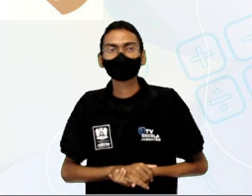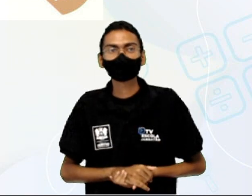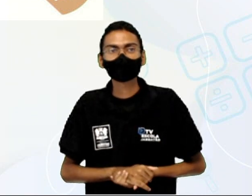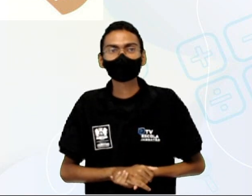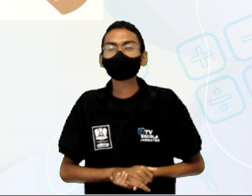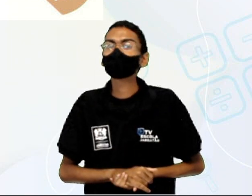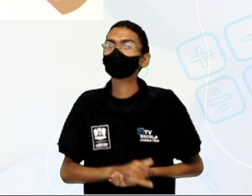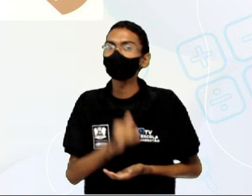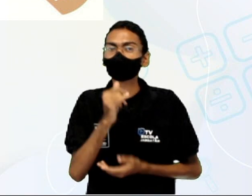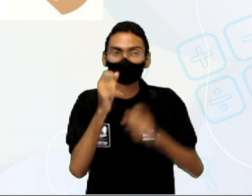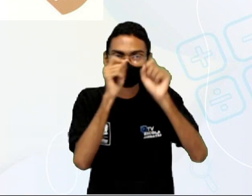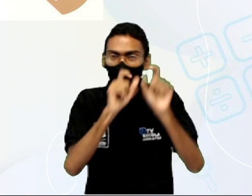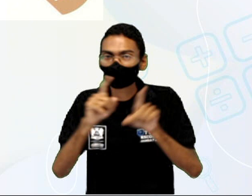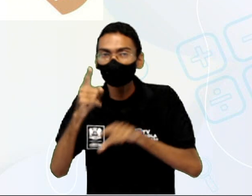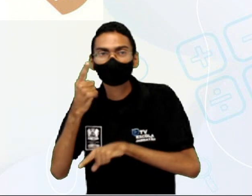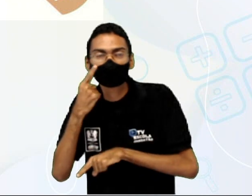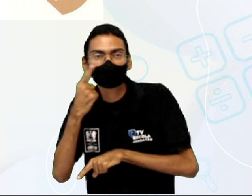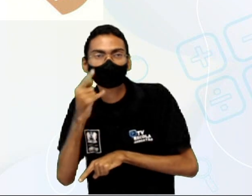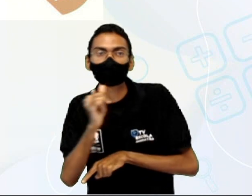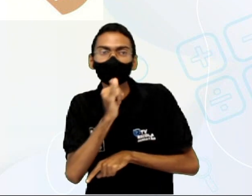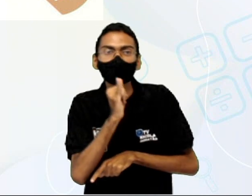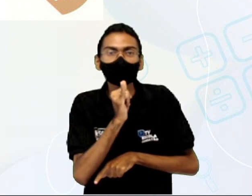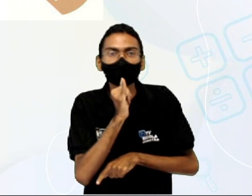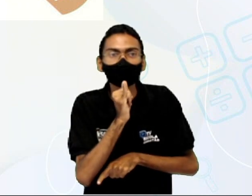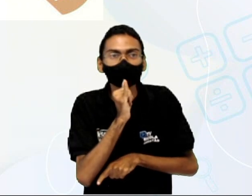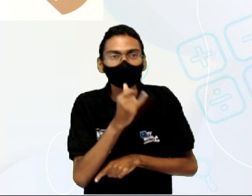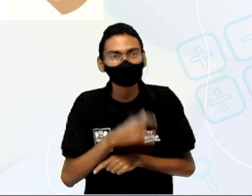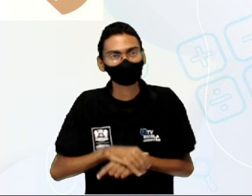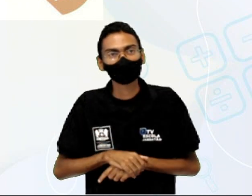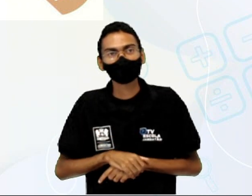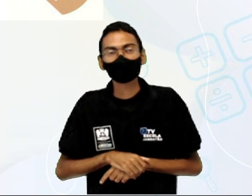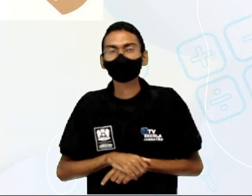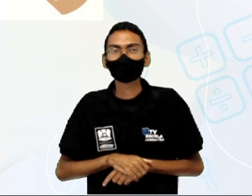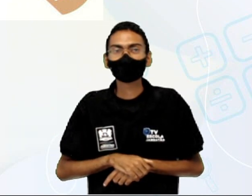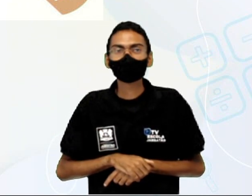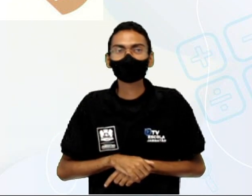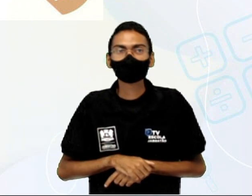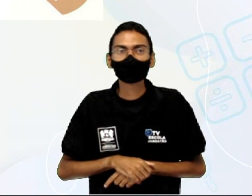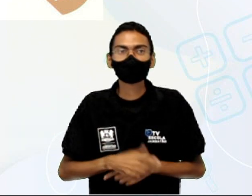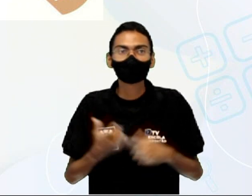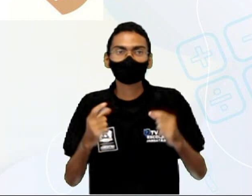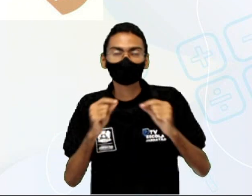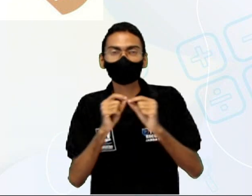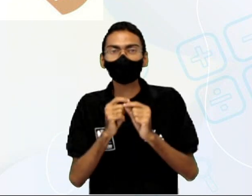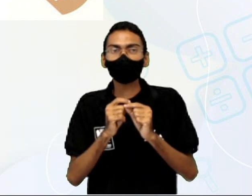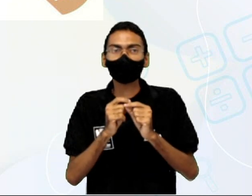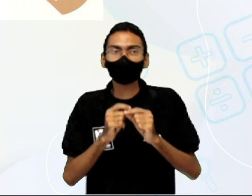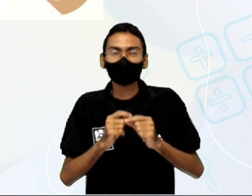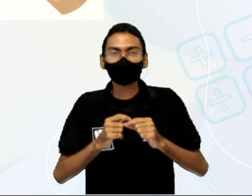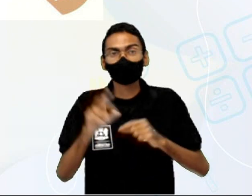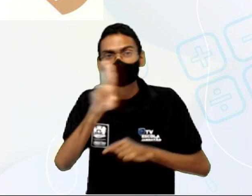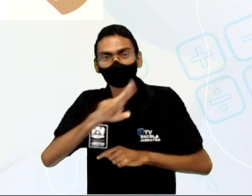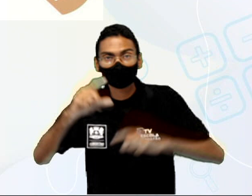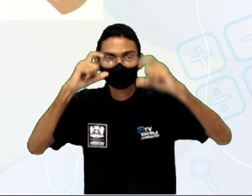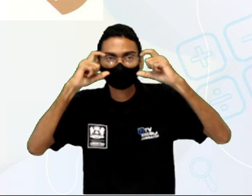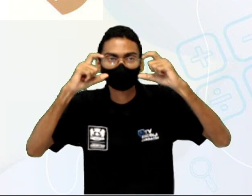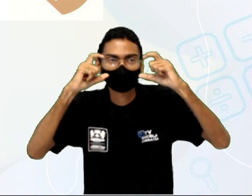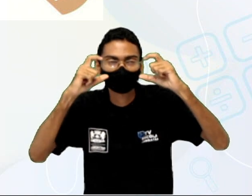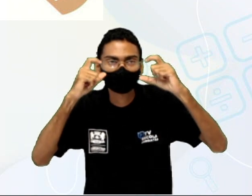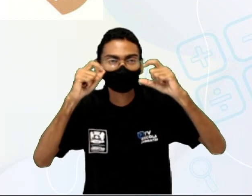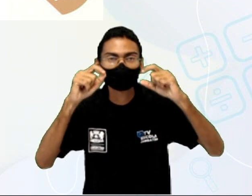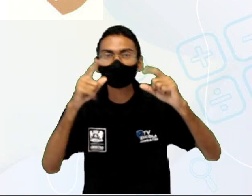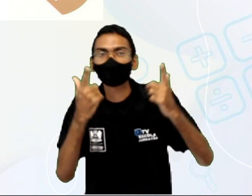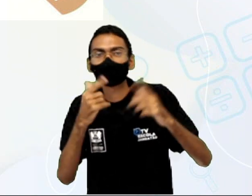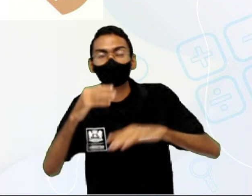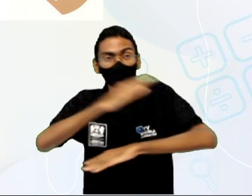da nanotecnologia são as finas películas desenvolvidas para óculos, computadores, câmeras, janelas e outras